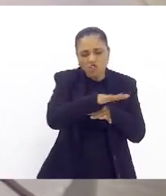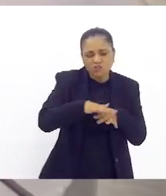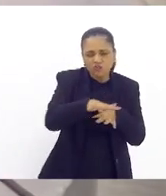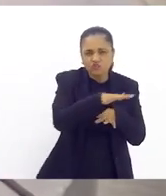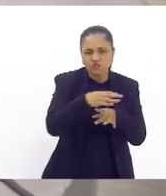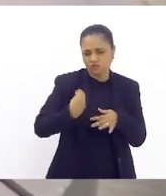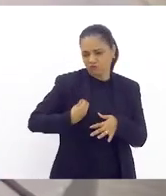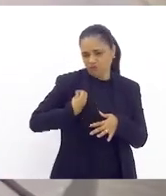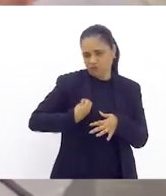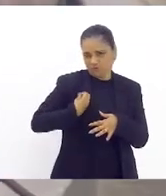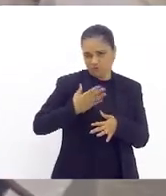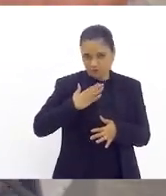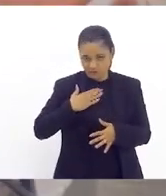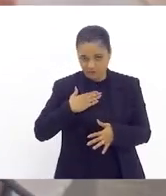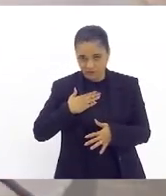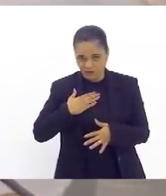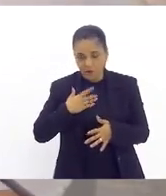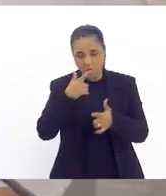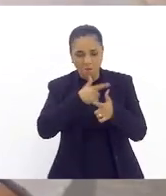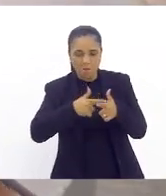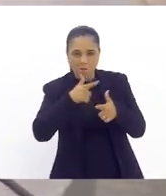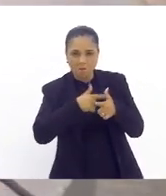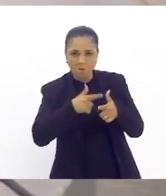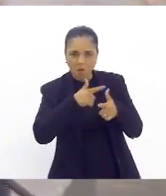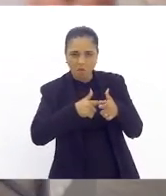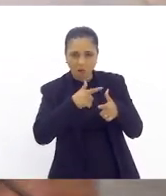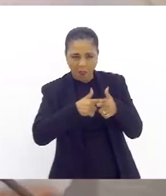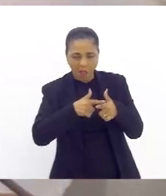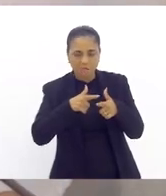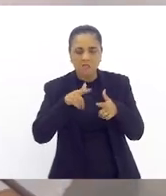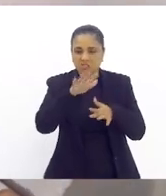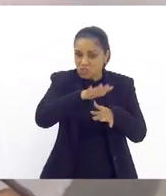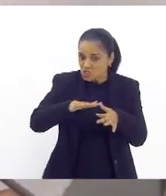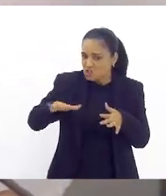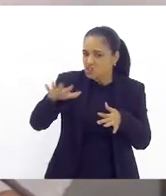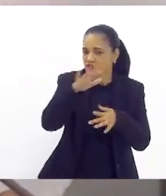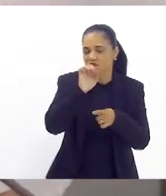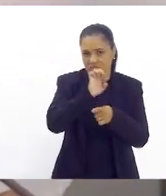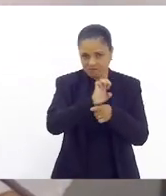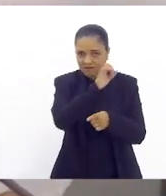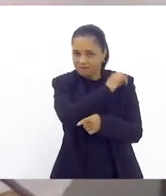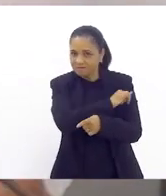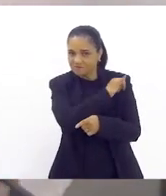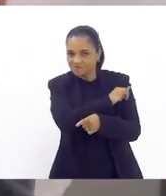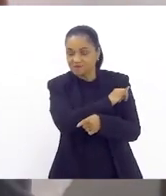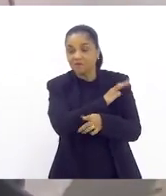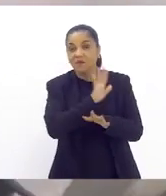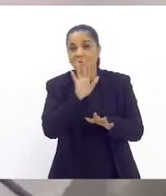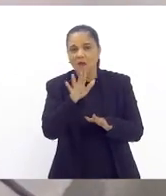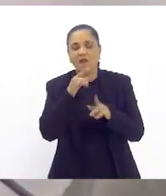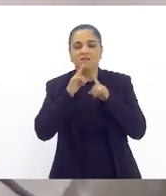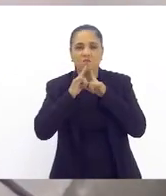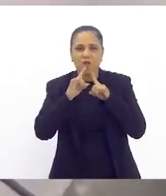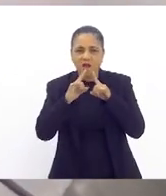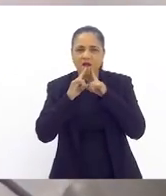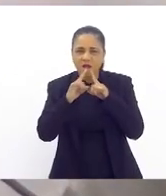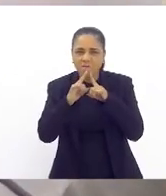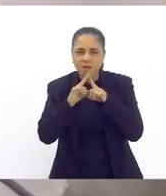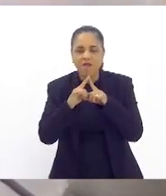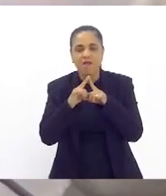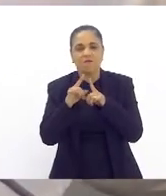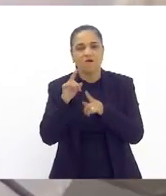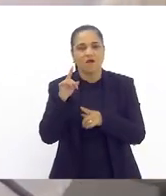e eu sei que os problemas são são generalizados no estado inteiro eu da última vez eu reclamei com a Andreia